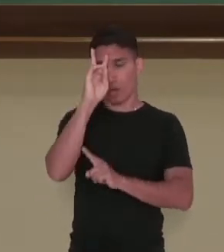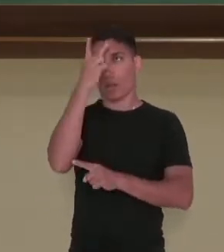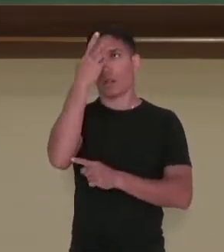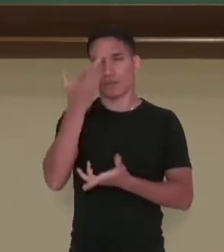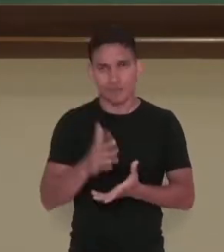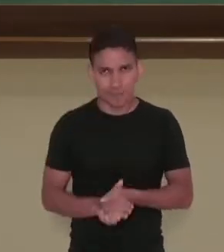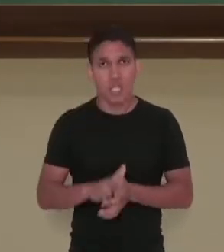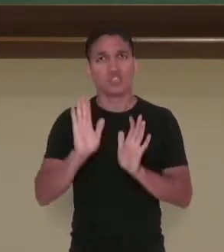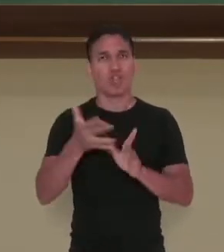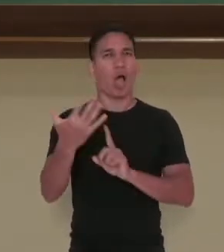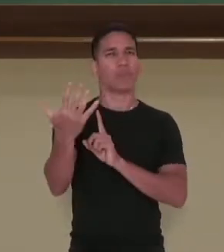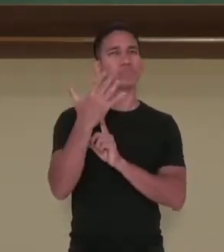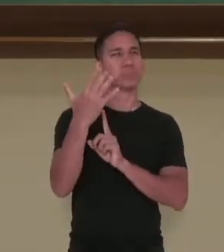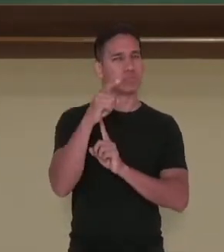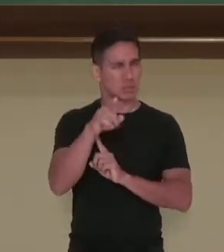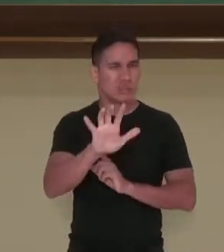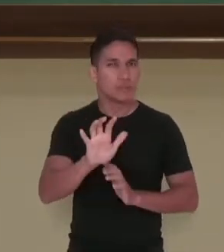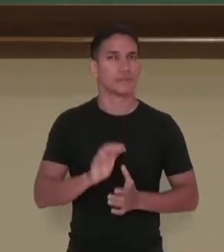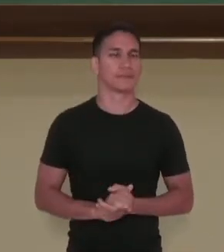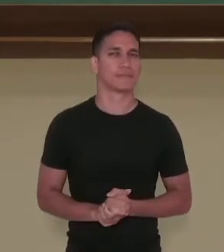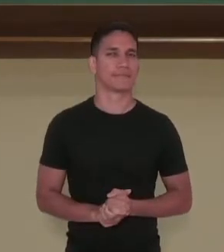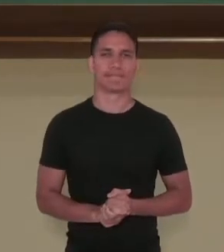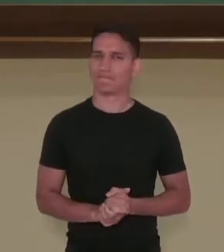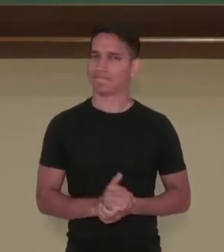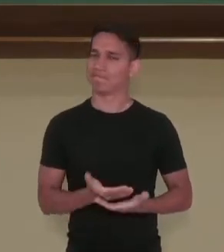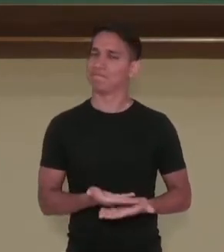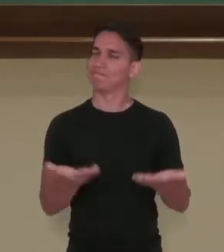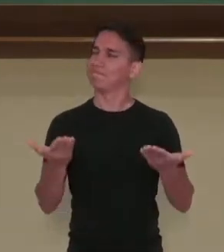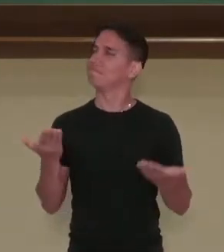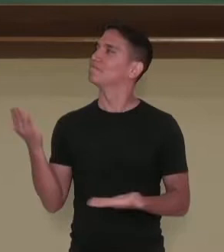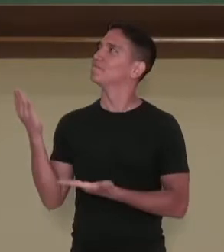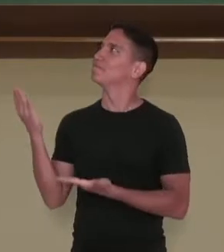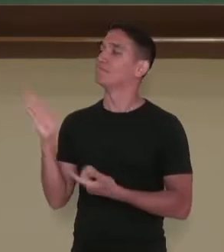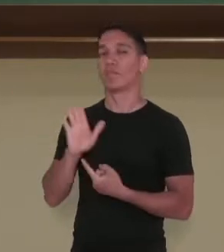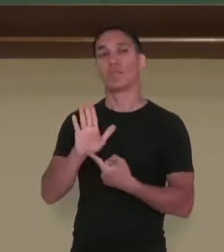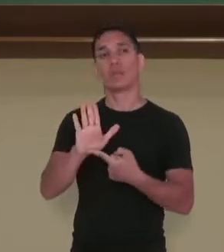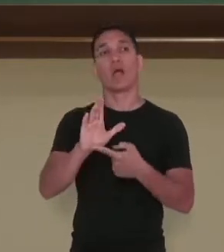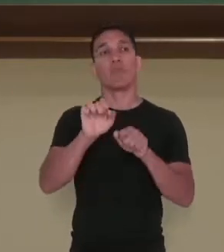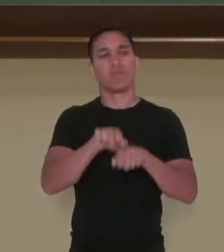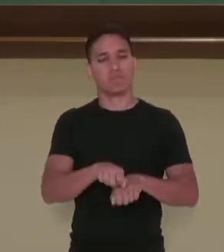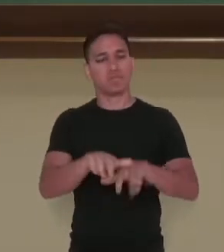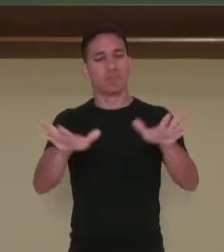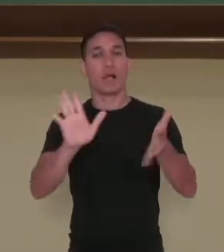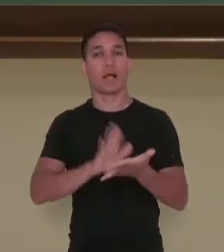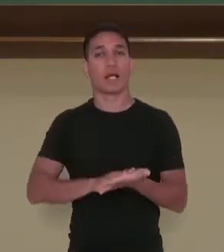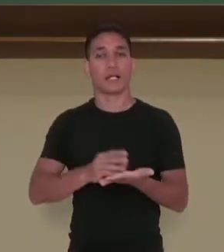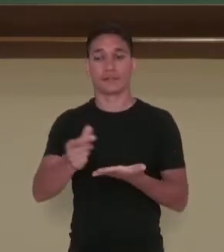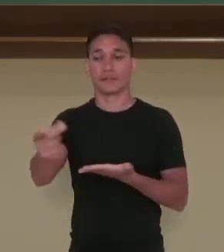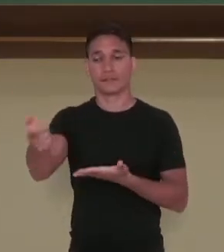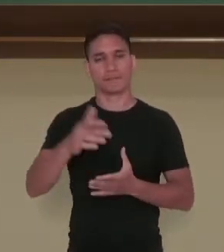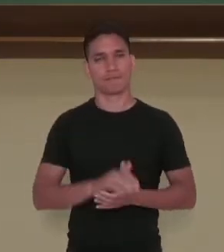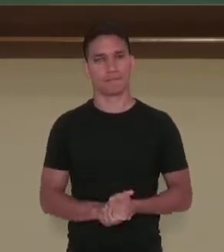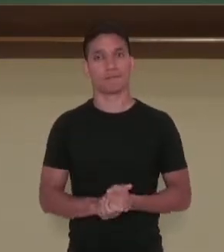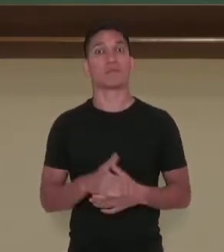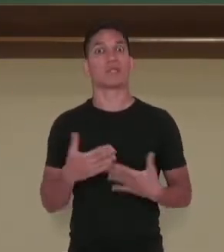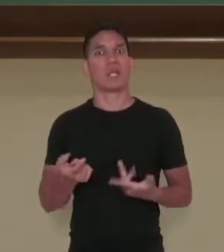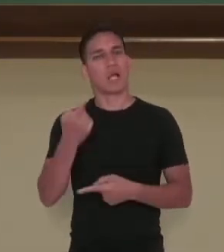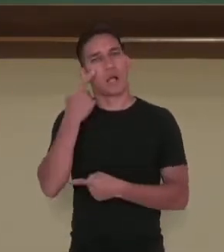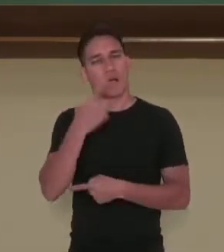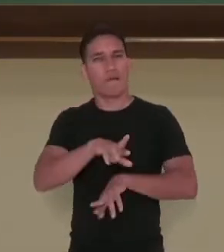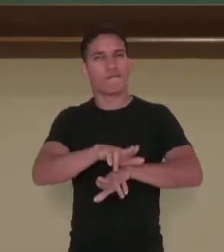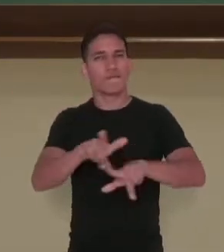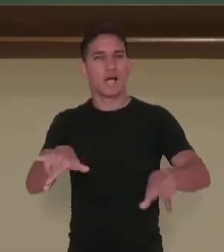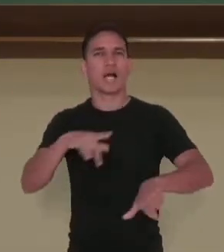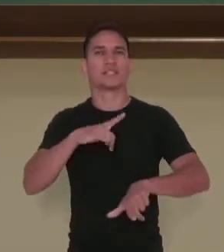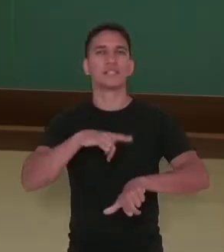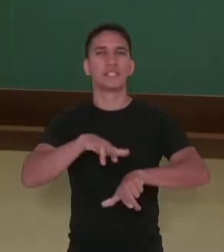já te convenceu a isso? Com vocês, a viralização do senso comum. Muitas mensagens circulam